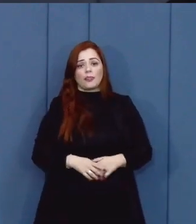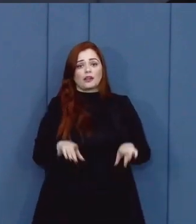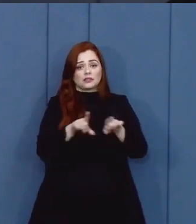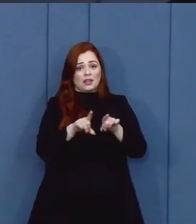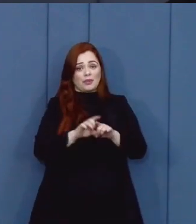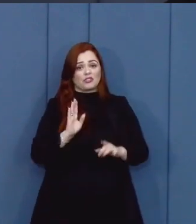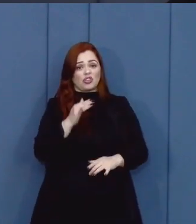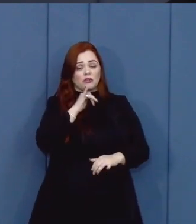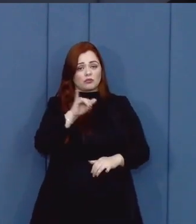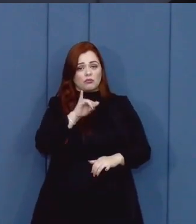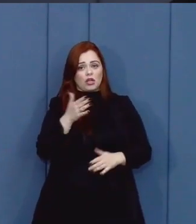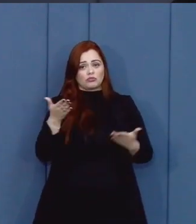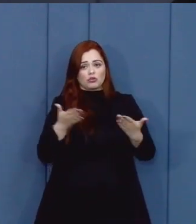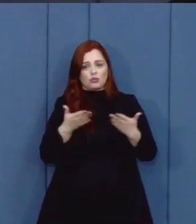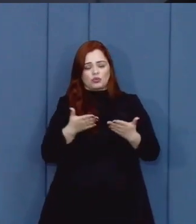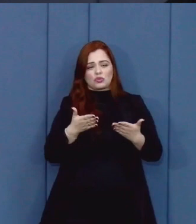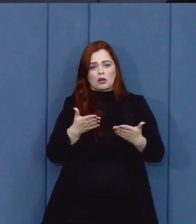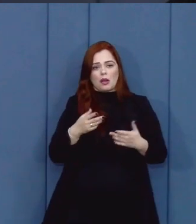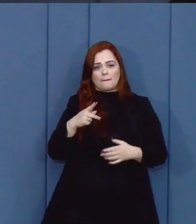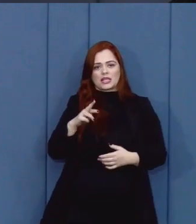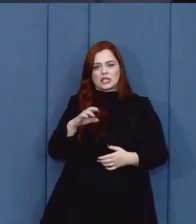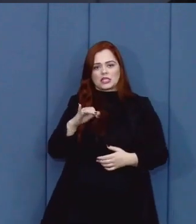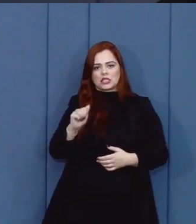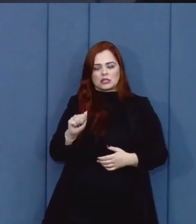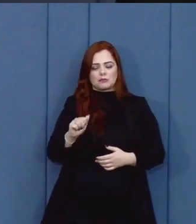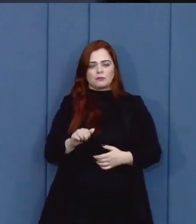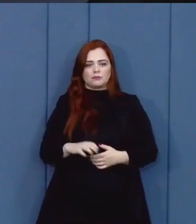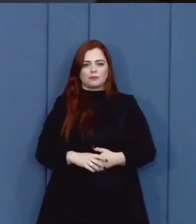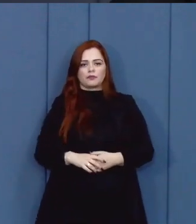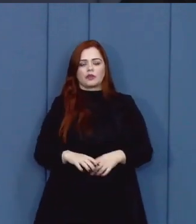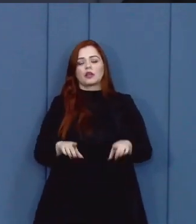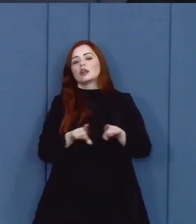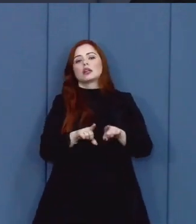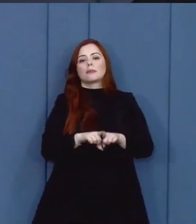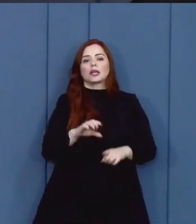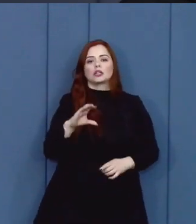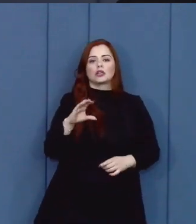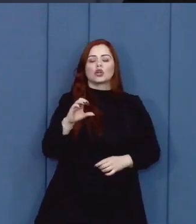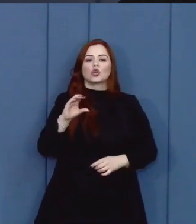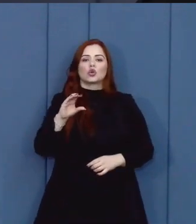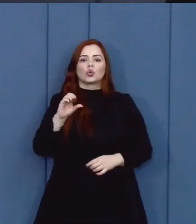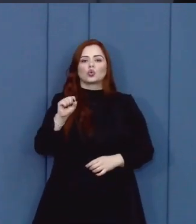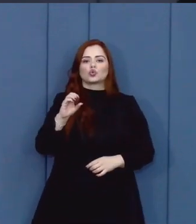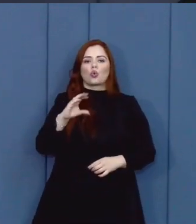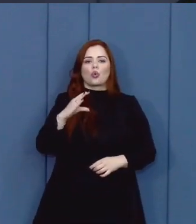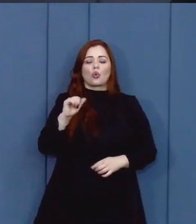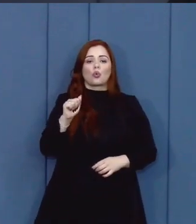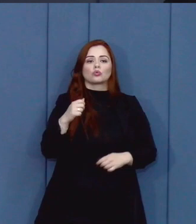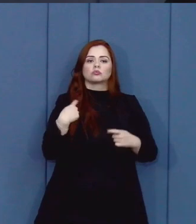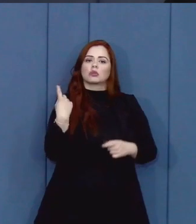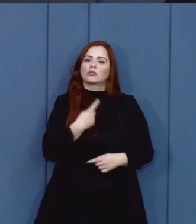foi citado hoje pela Patrícia e também pela Socorro da necessidade da